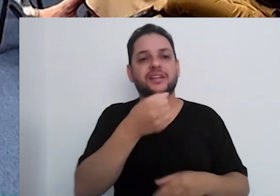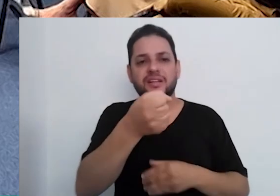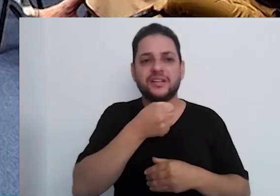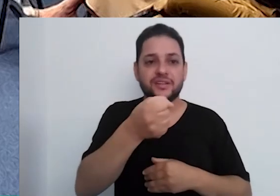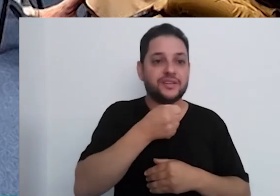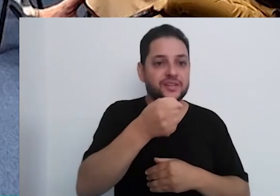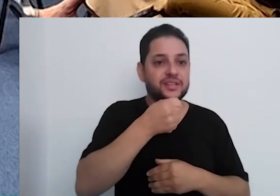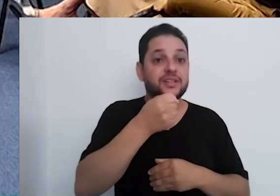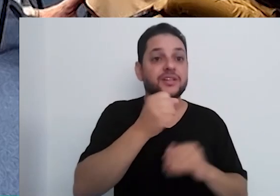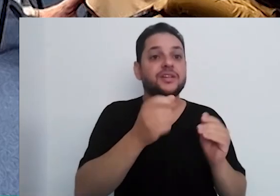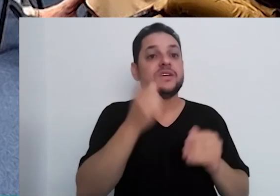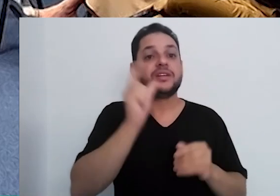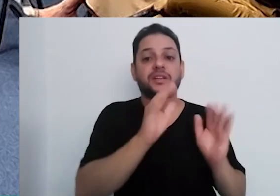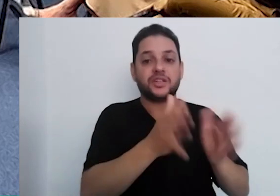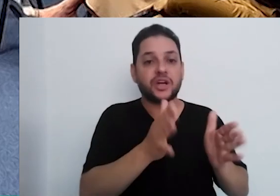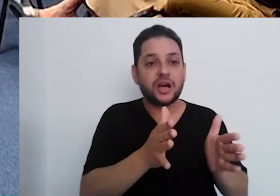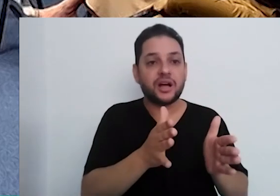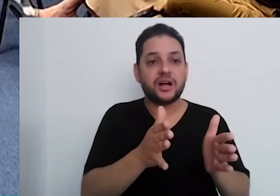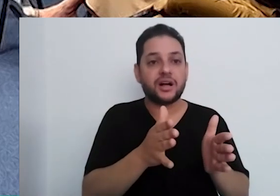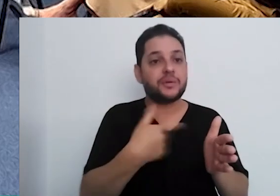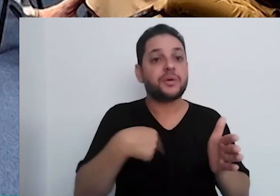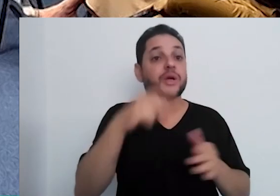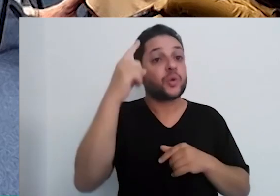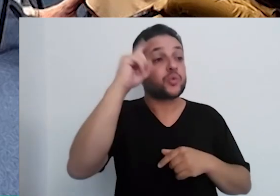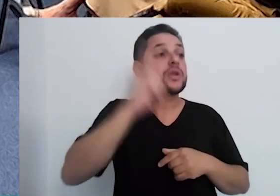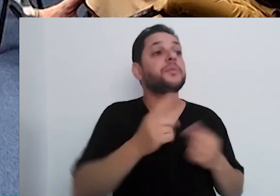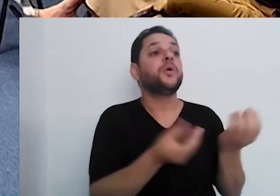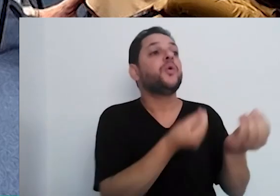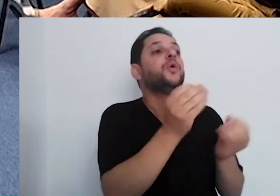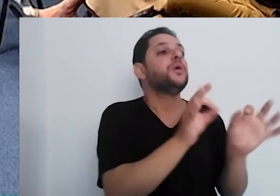tava tudo feito e a gente não sabia como